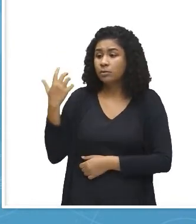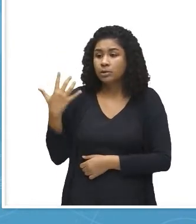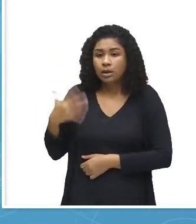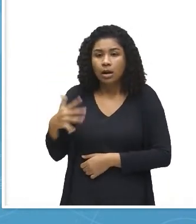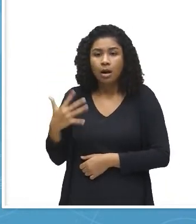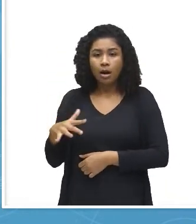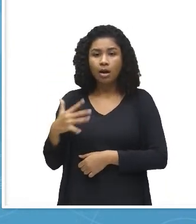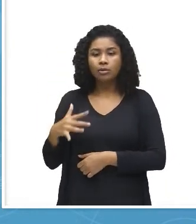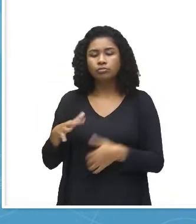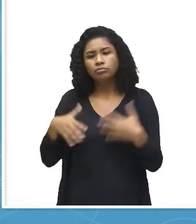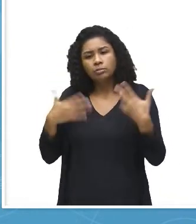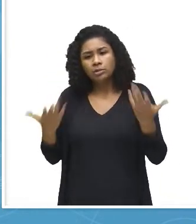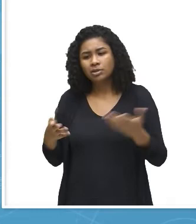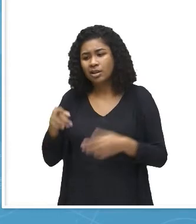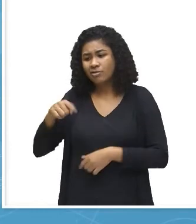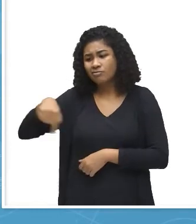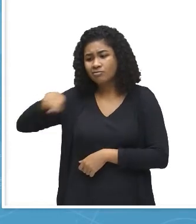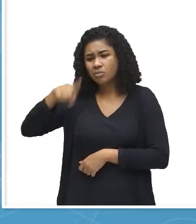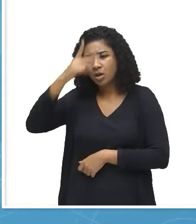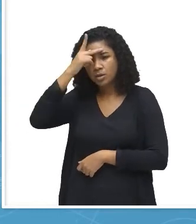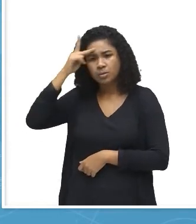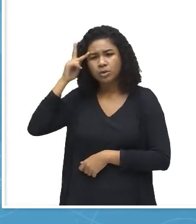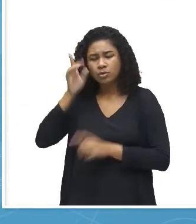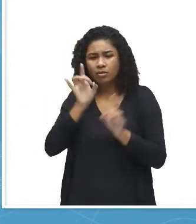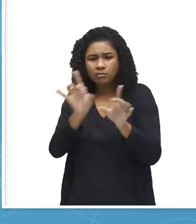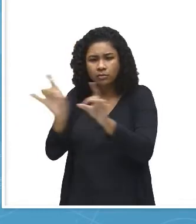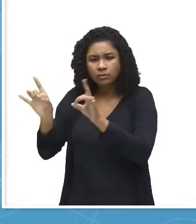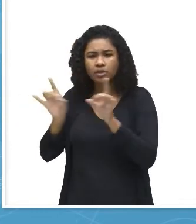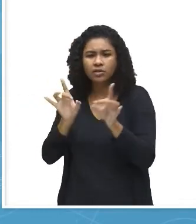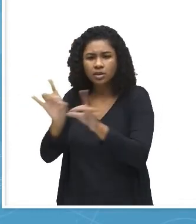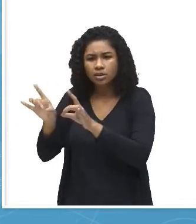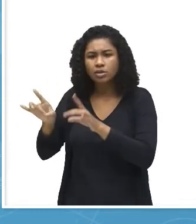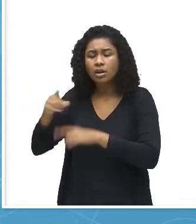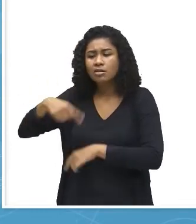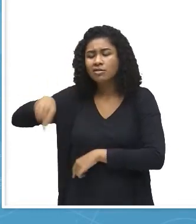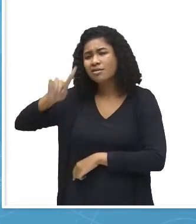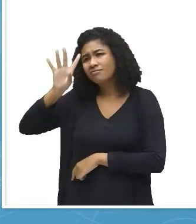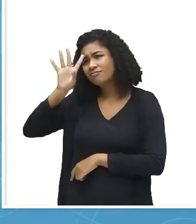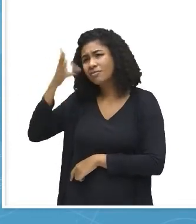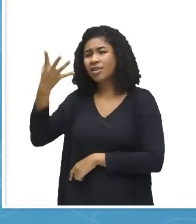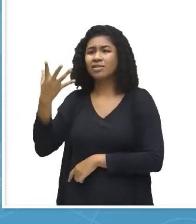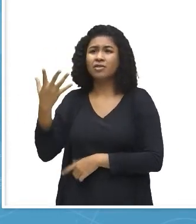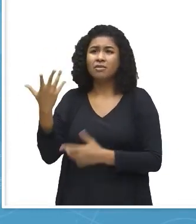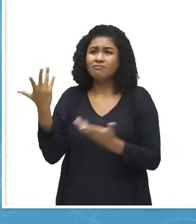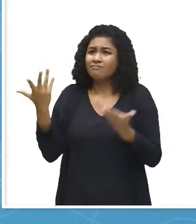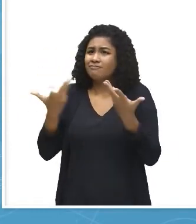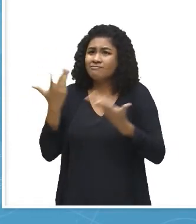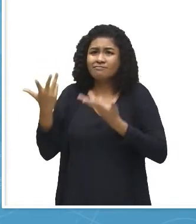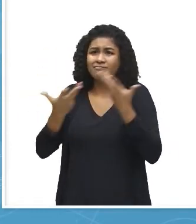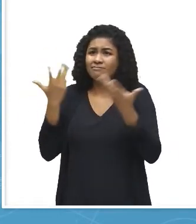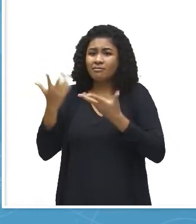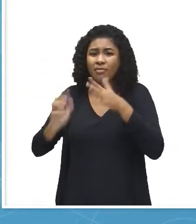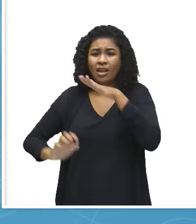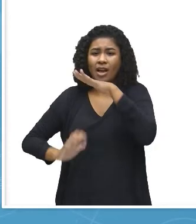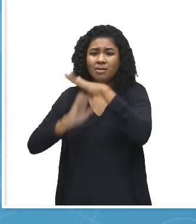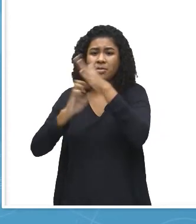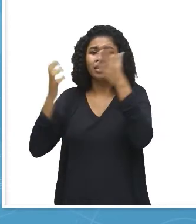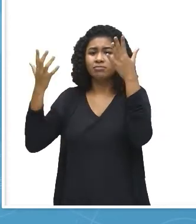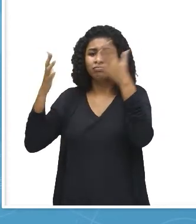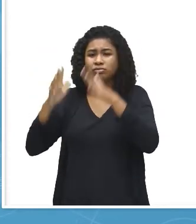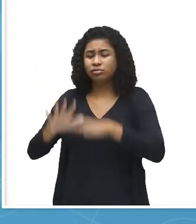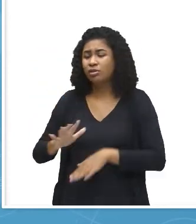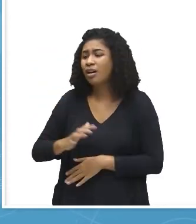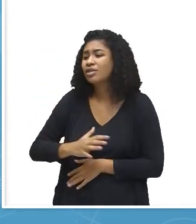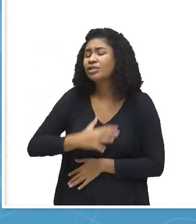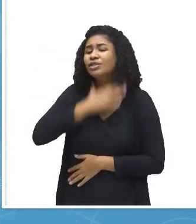Com isso, os comerciantes de tecido indianos começaram a falir e começaram a comprar o tecido